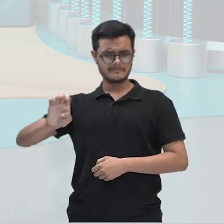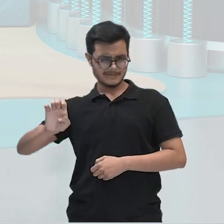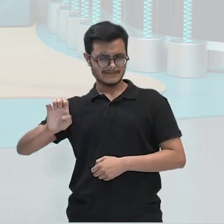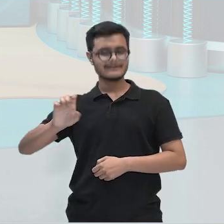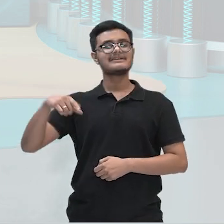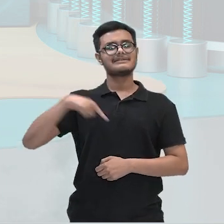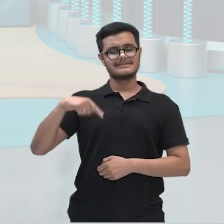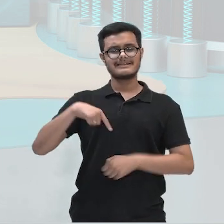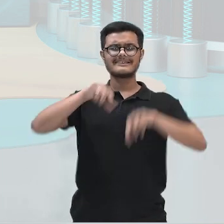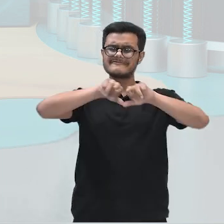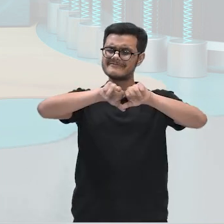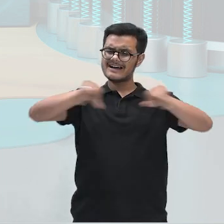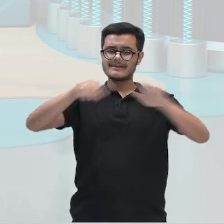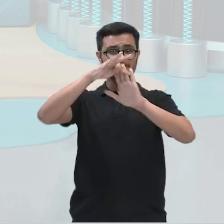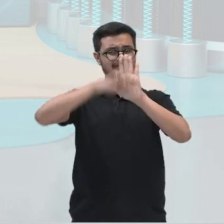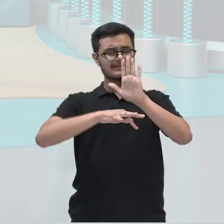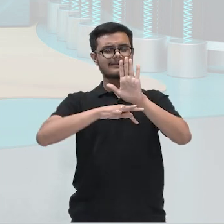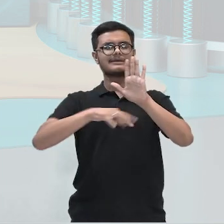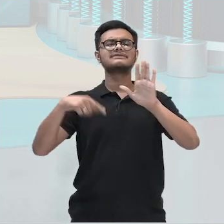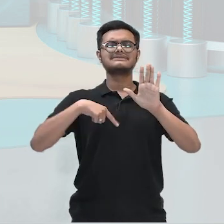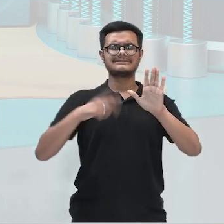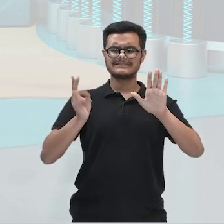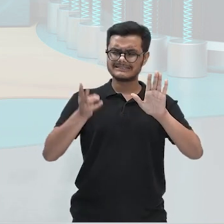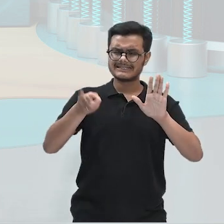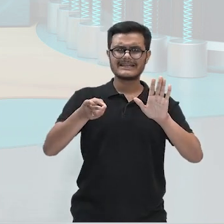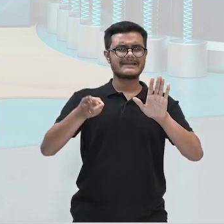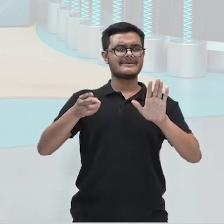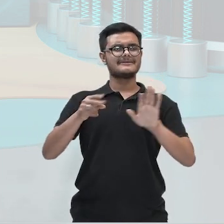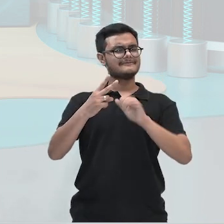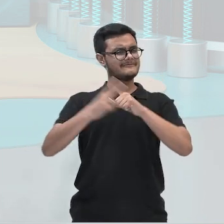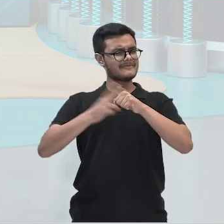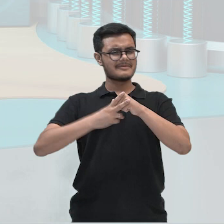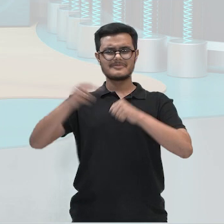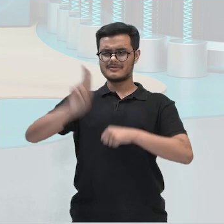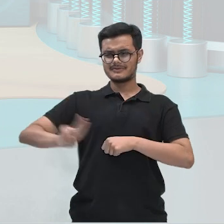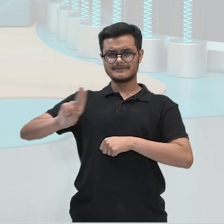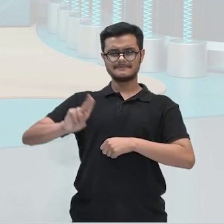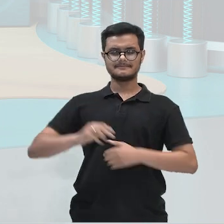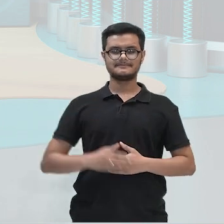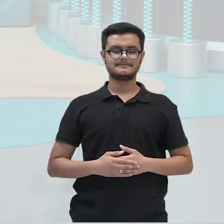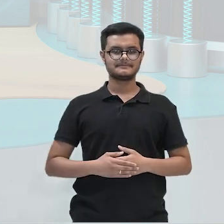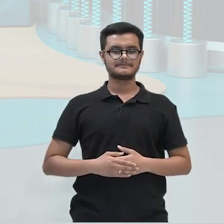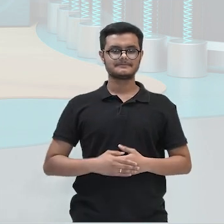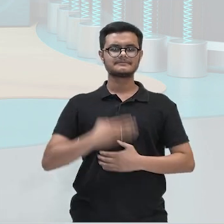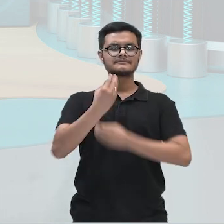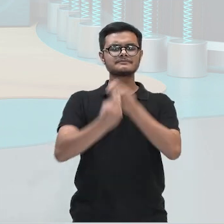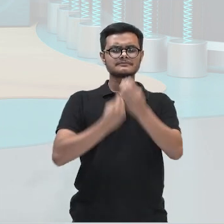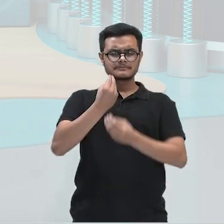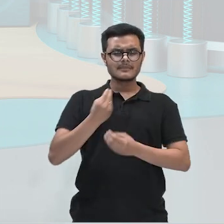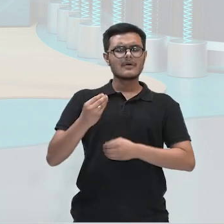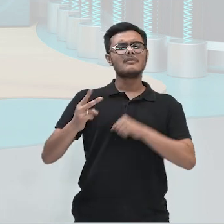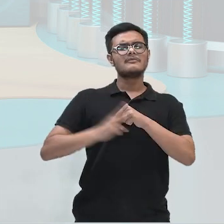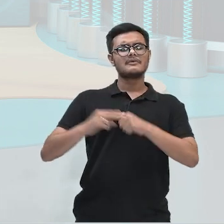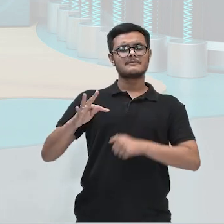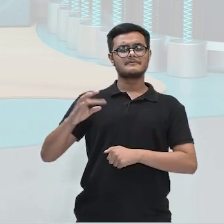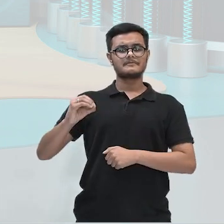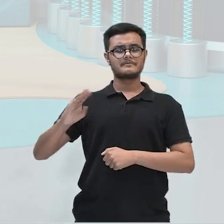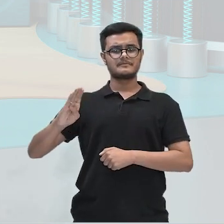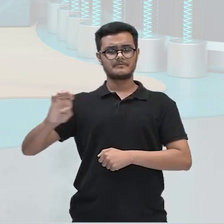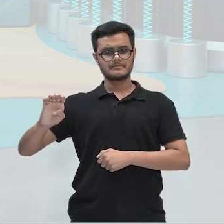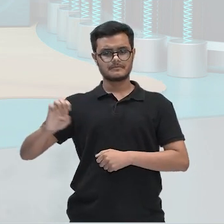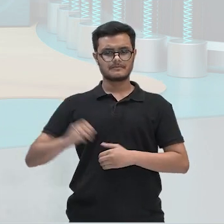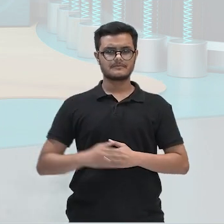os lugares, não é? Presente, passado, certo? Então, quais são as formas do verbo to be no passado? Olha lá no